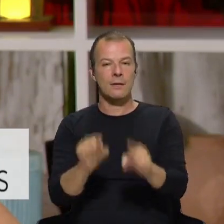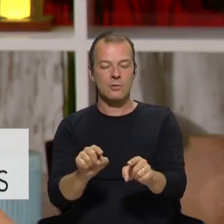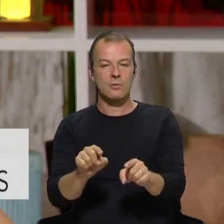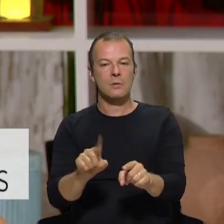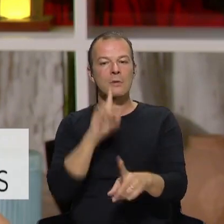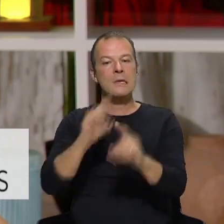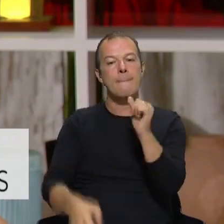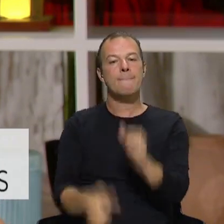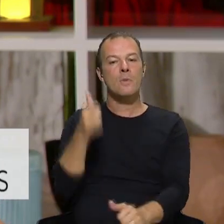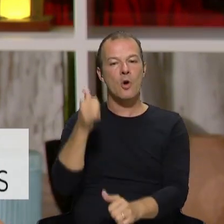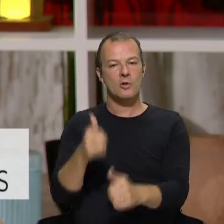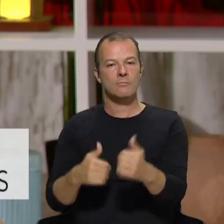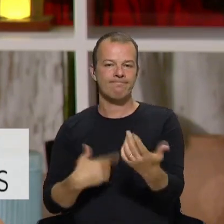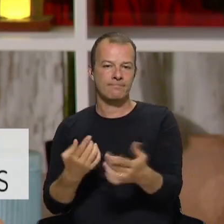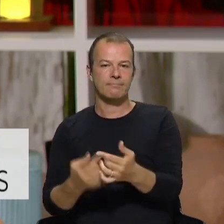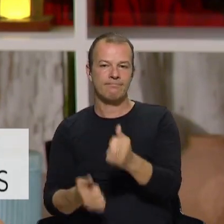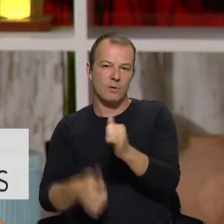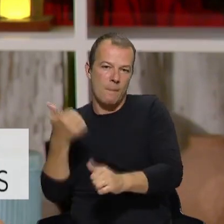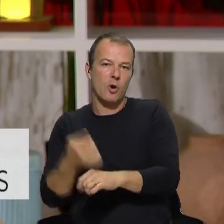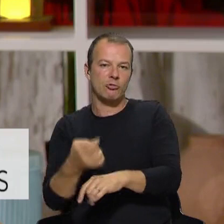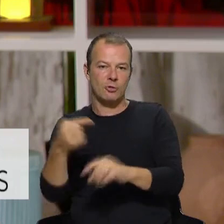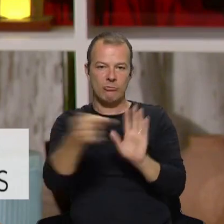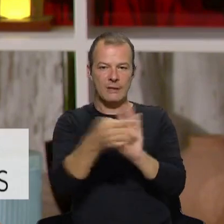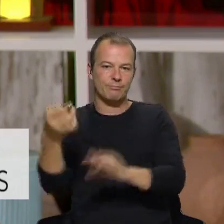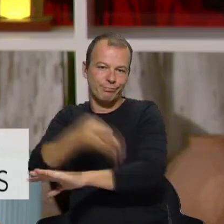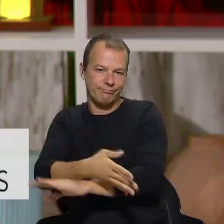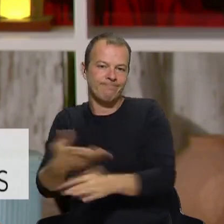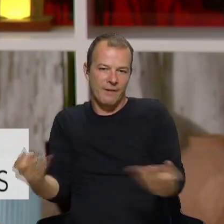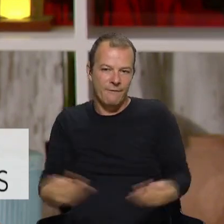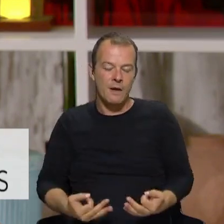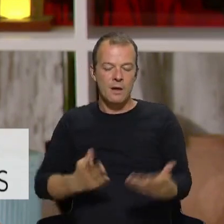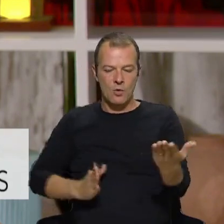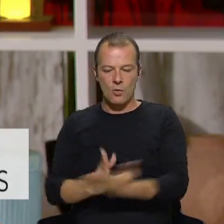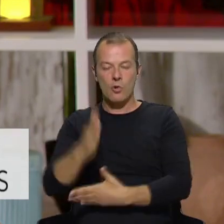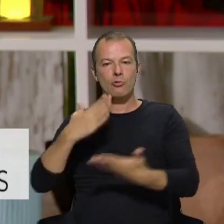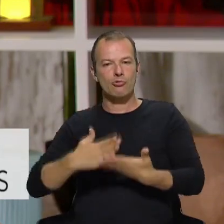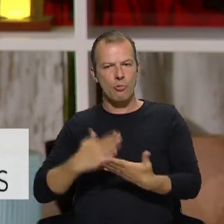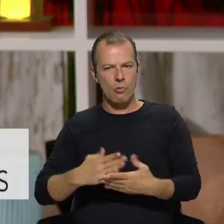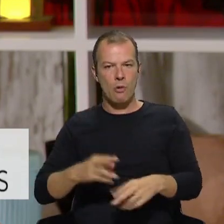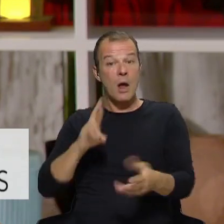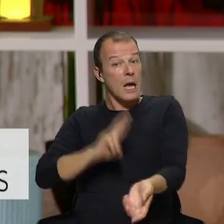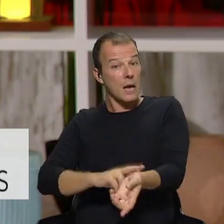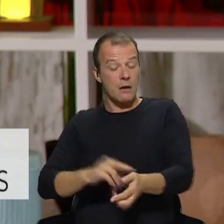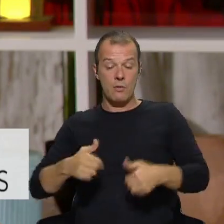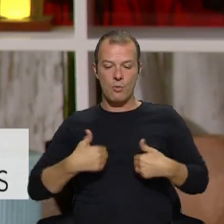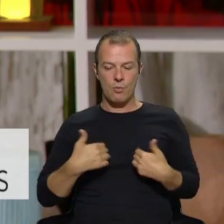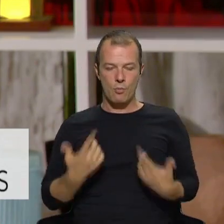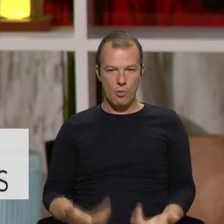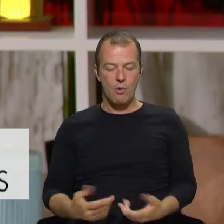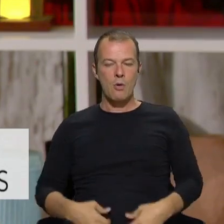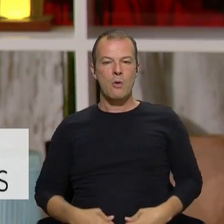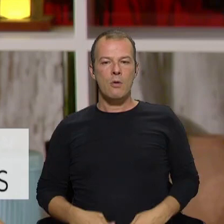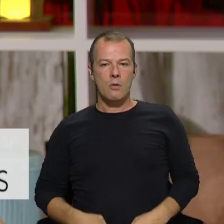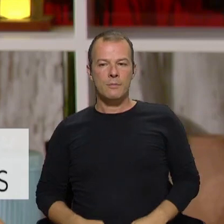por ser melhores e suplantar os menos bons, sim, não é? Sim, sem dúvida. Continuaste a fazer os teus estudos ao teu ritmo, como precisas, não